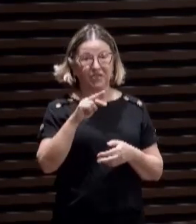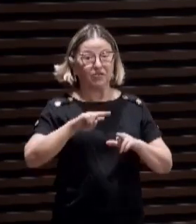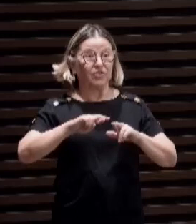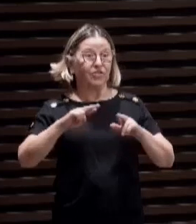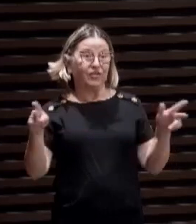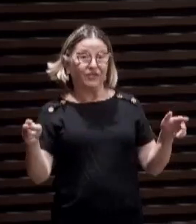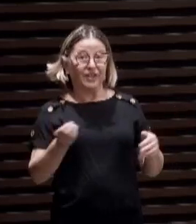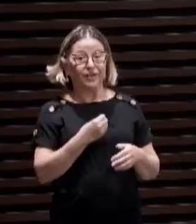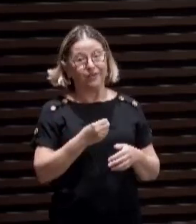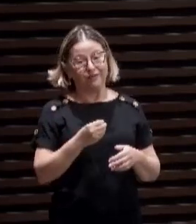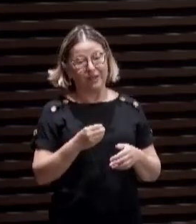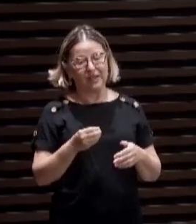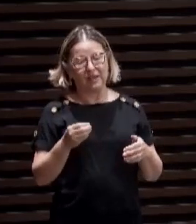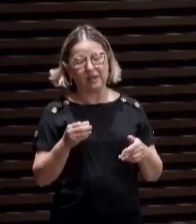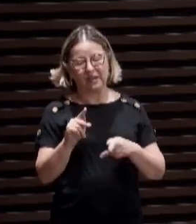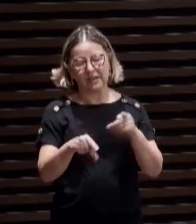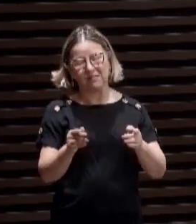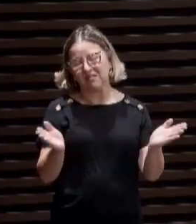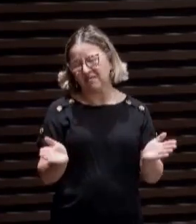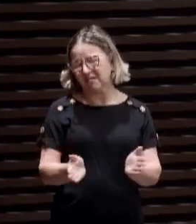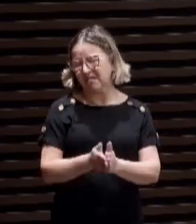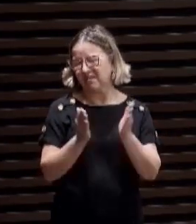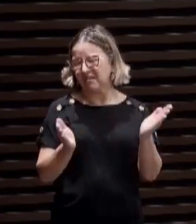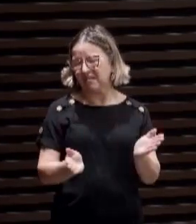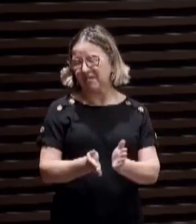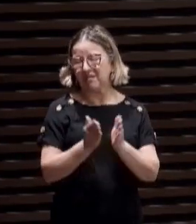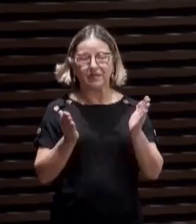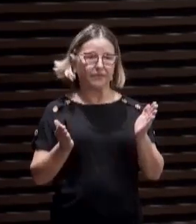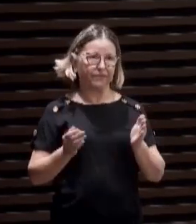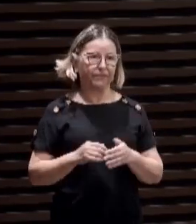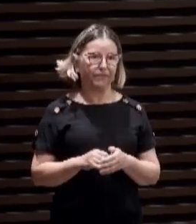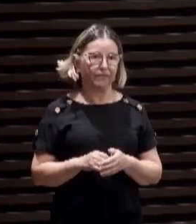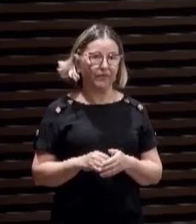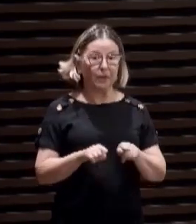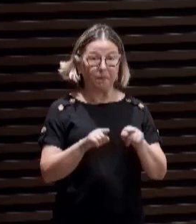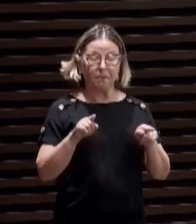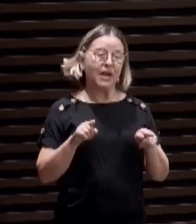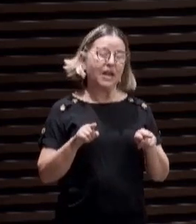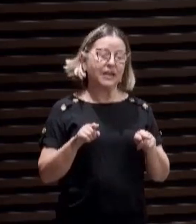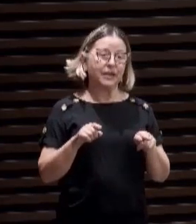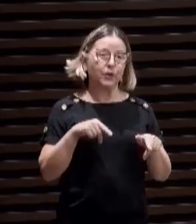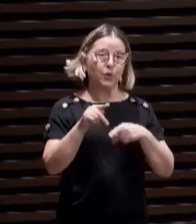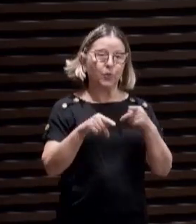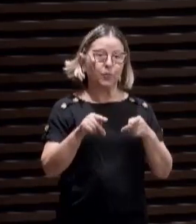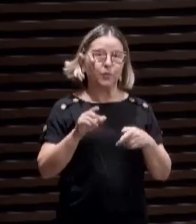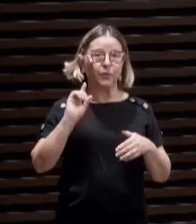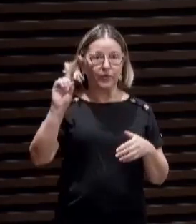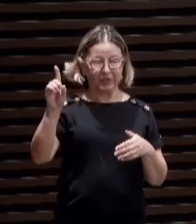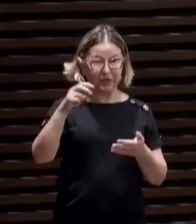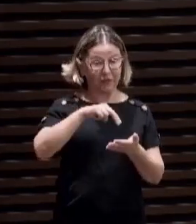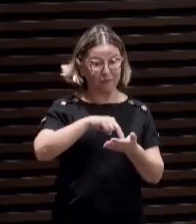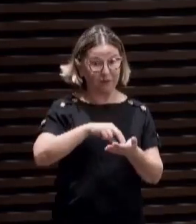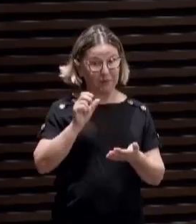realidade, faz uma avaliação e, firmado na palavra, prossegue firme no Senhor. Mesmo